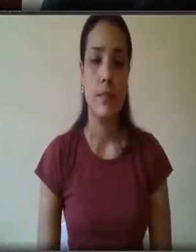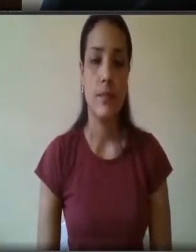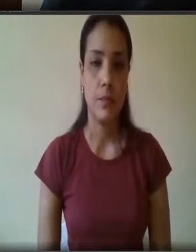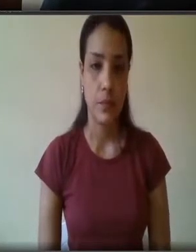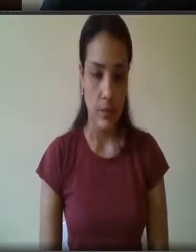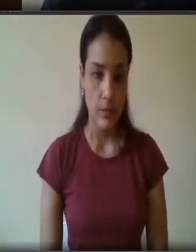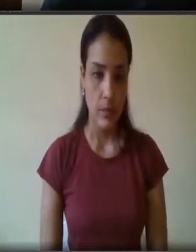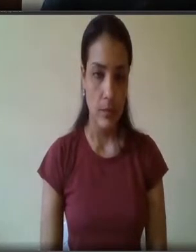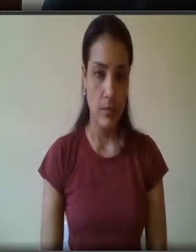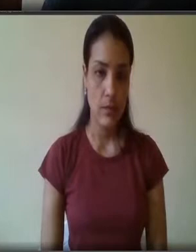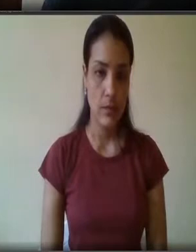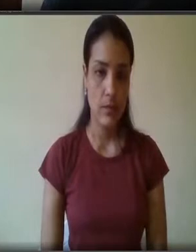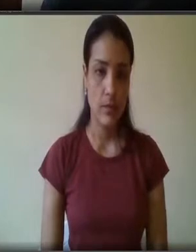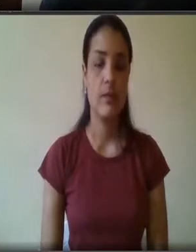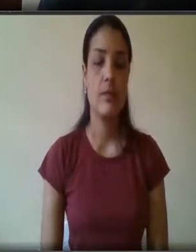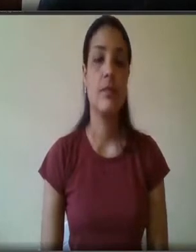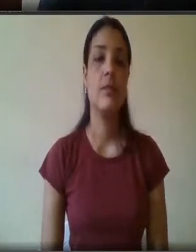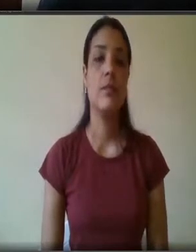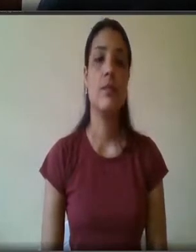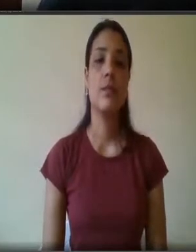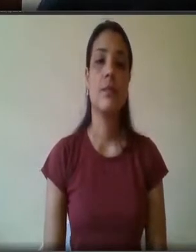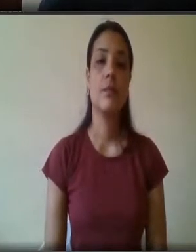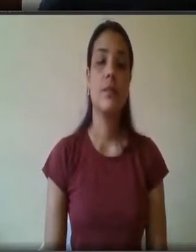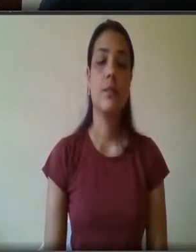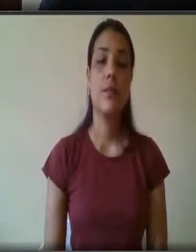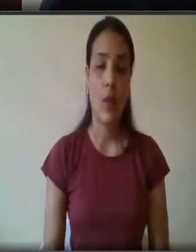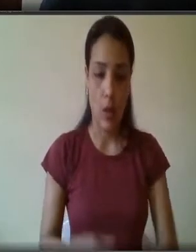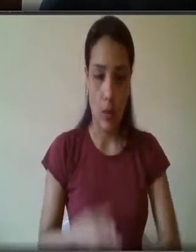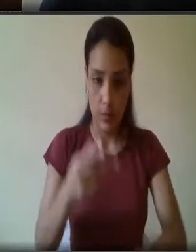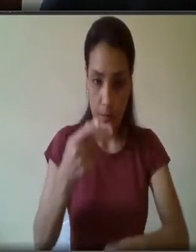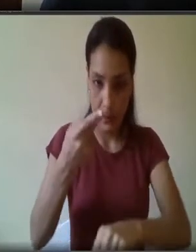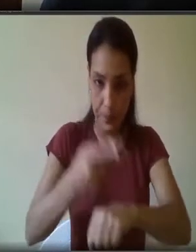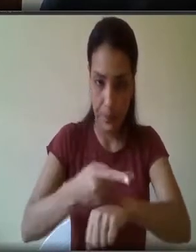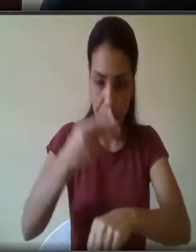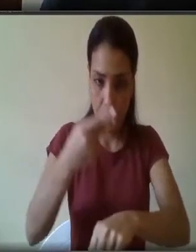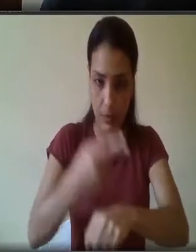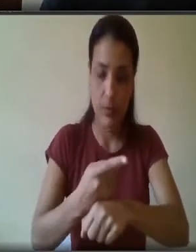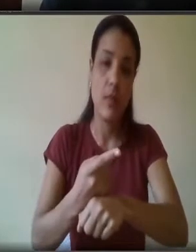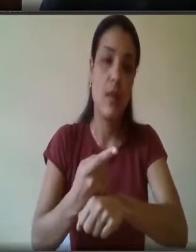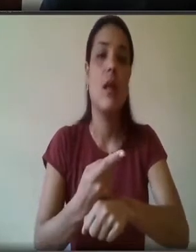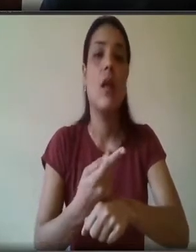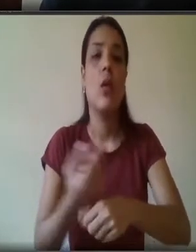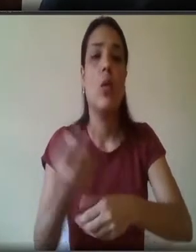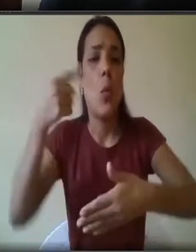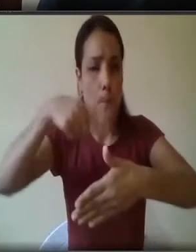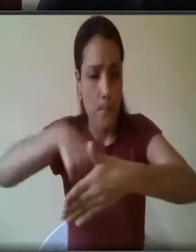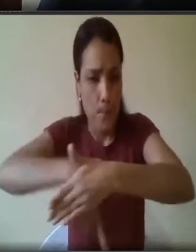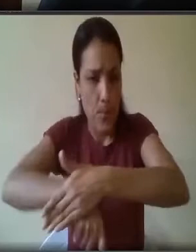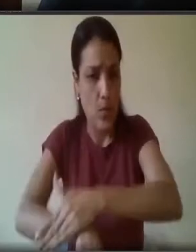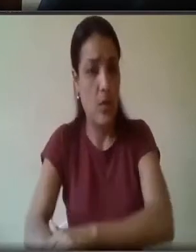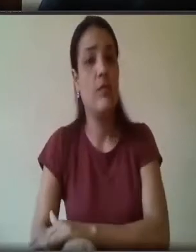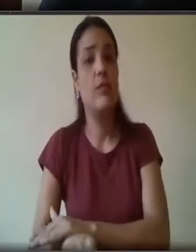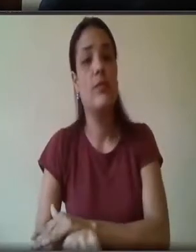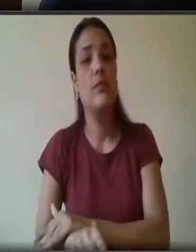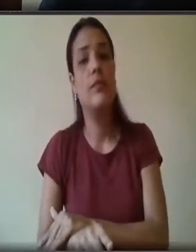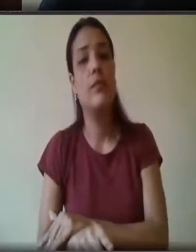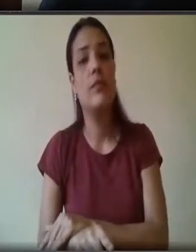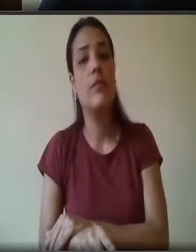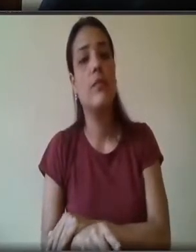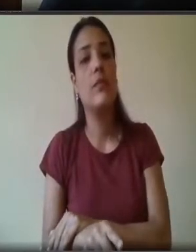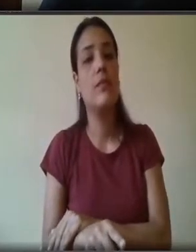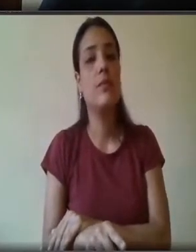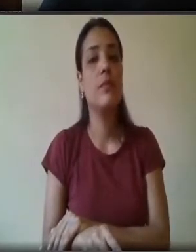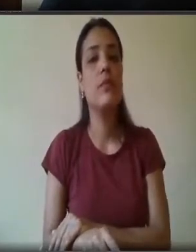mais jovem é o solo. Quanto mais profundo o solo, tá? O que acontece?